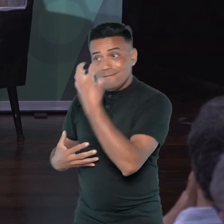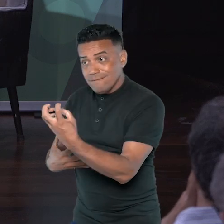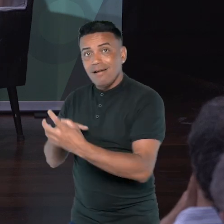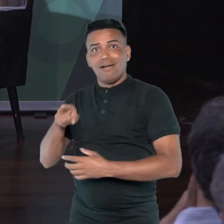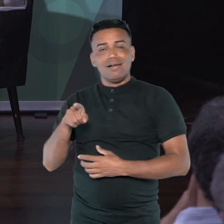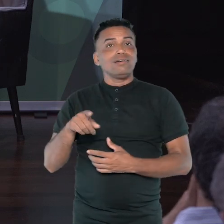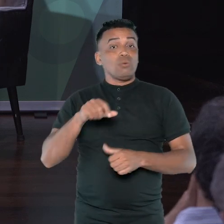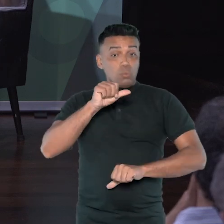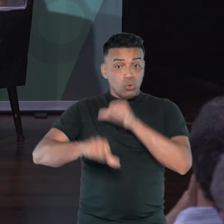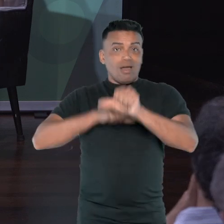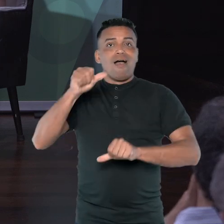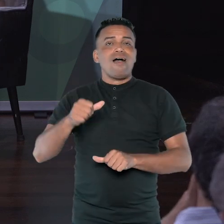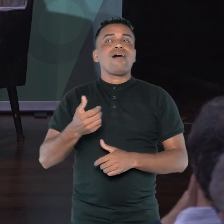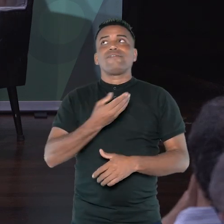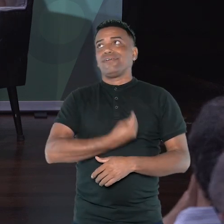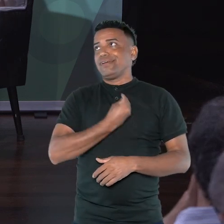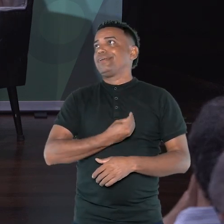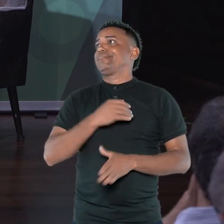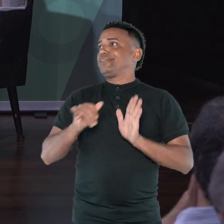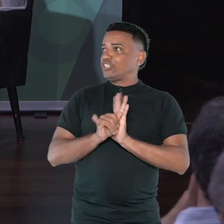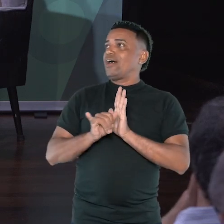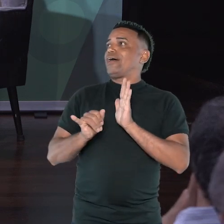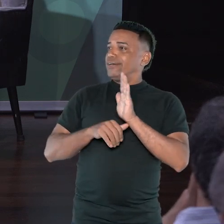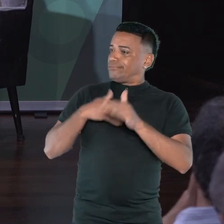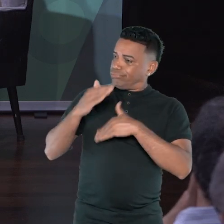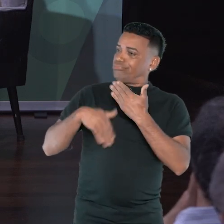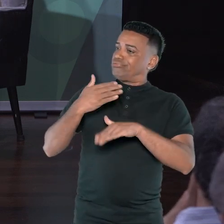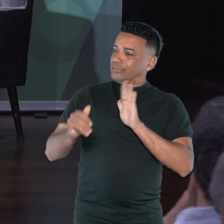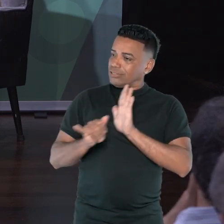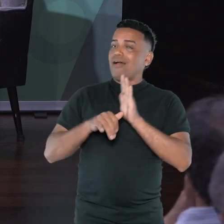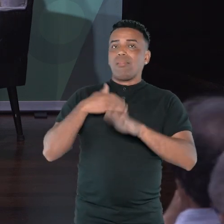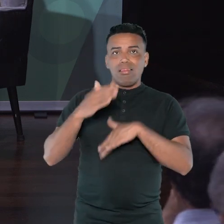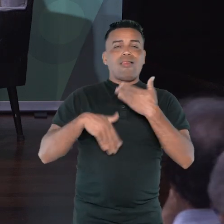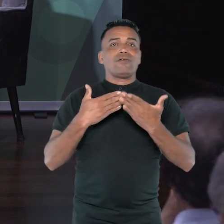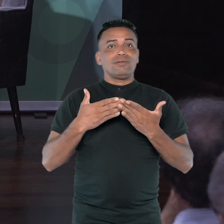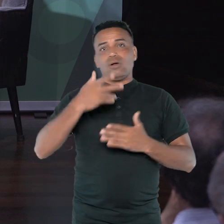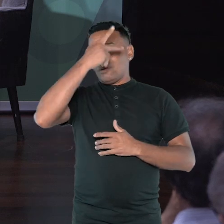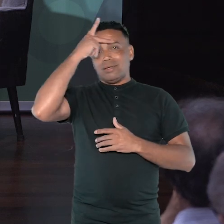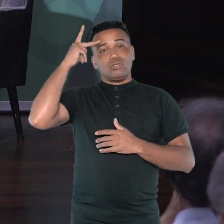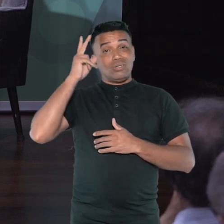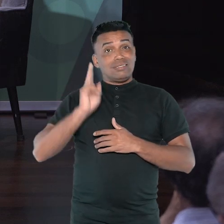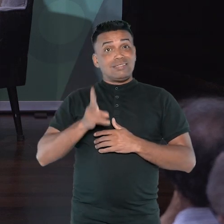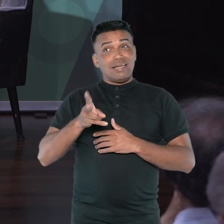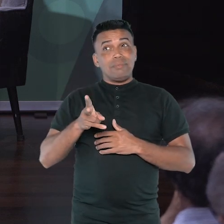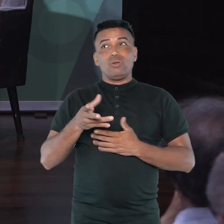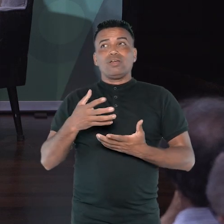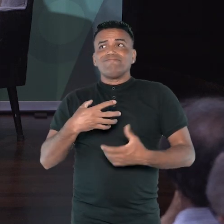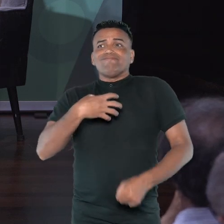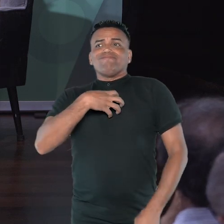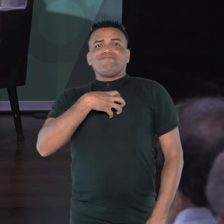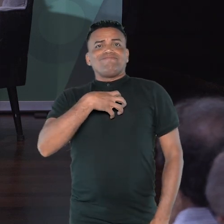ele é, a vida inteira a gente fica se tornando quem nós somos também, esse sujeito, toda vez que ele se sente de alguma